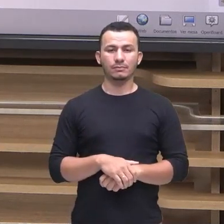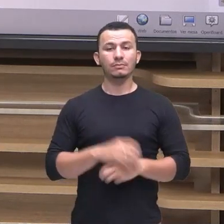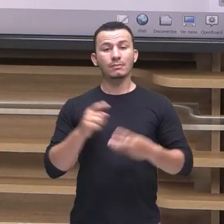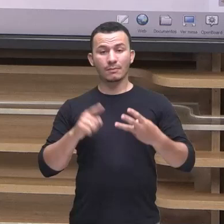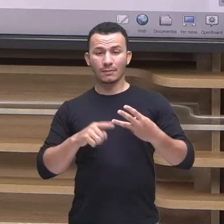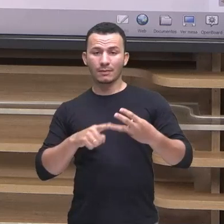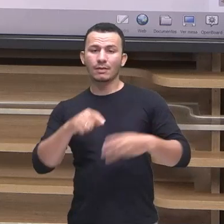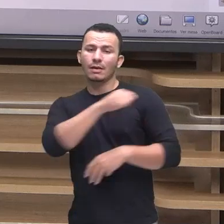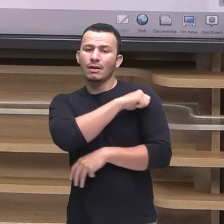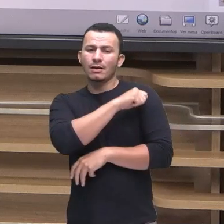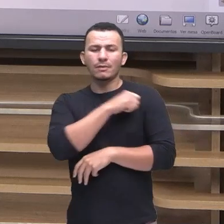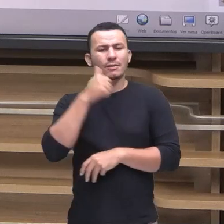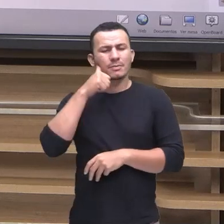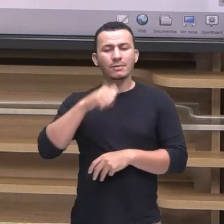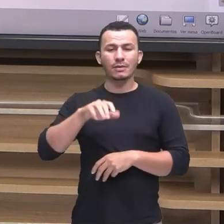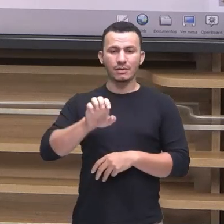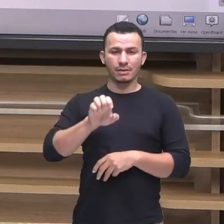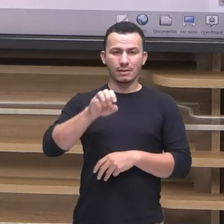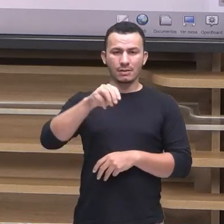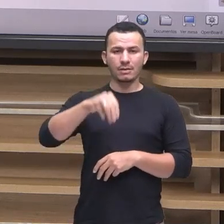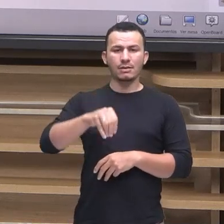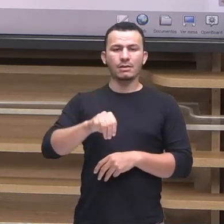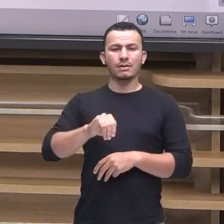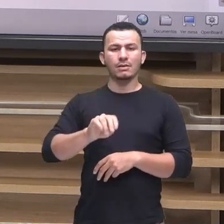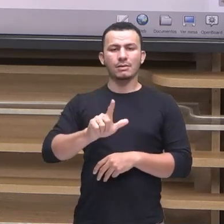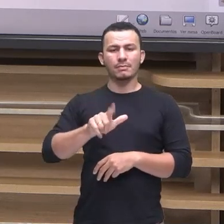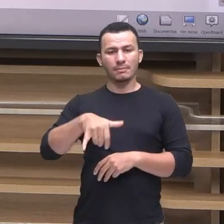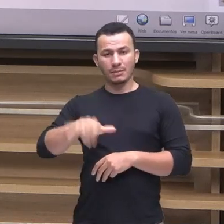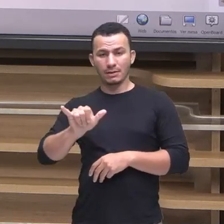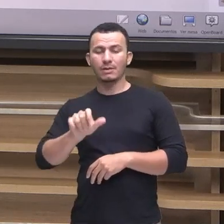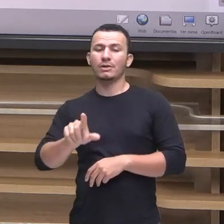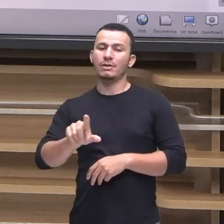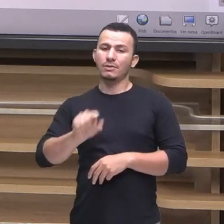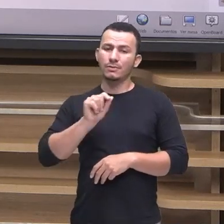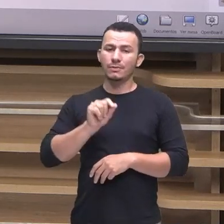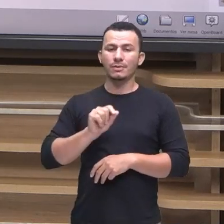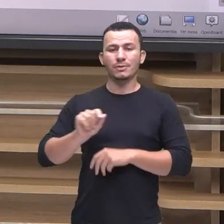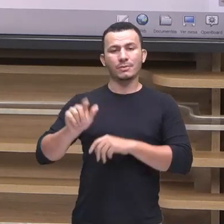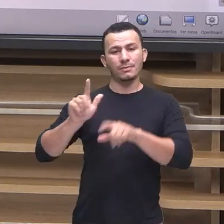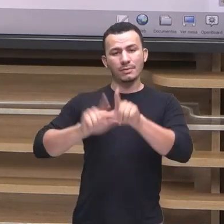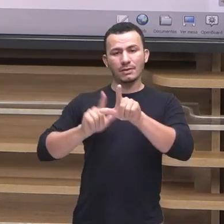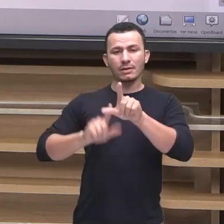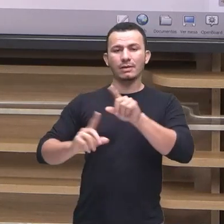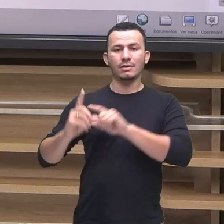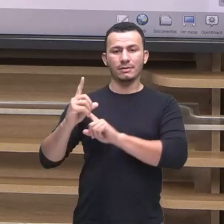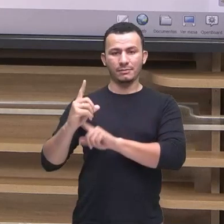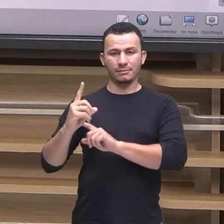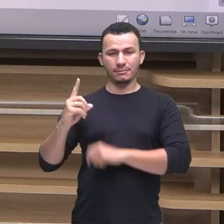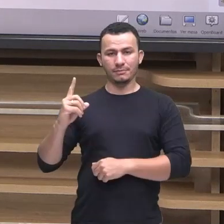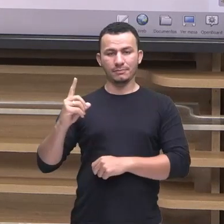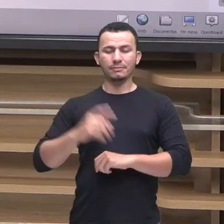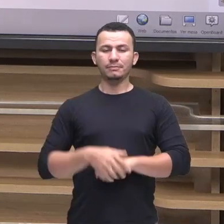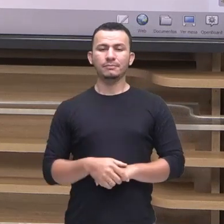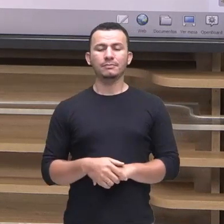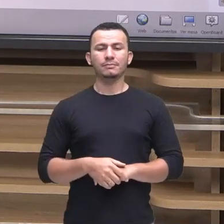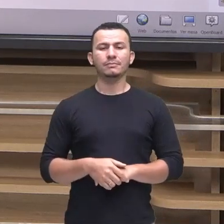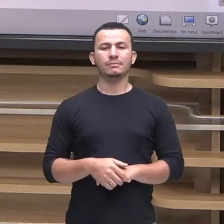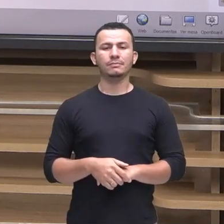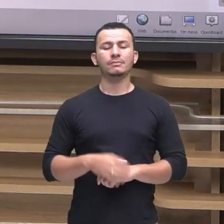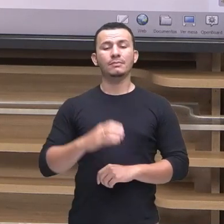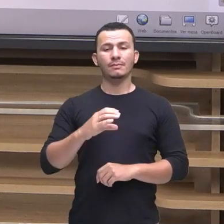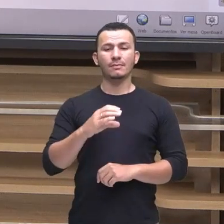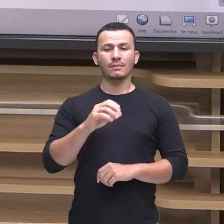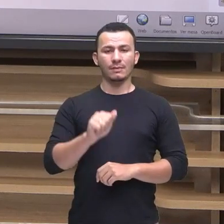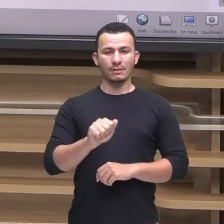A Emily já foi diferente, a Emily escolheu a letra D. E deixa eu ver aqui, o